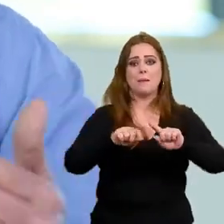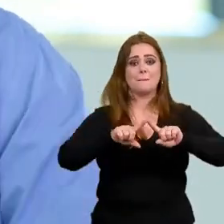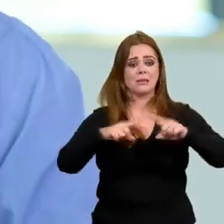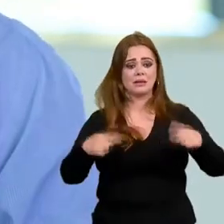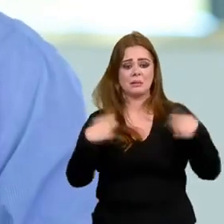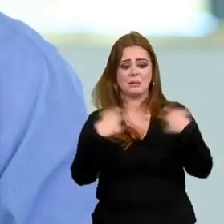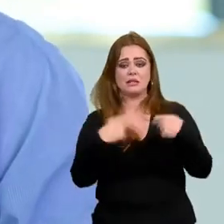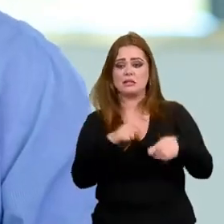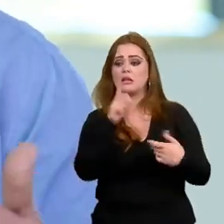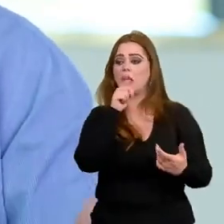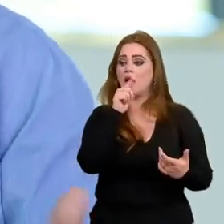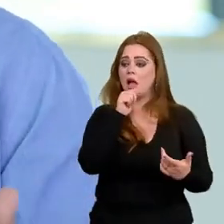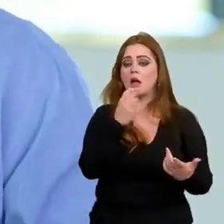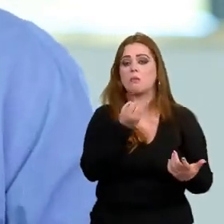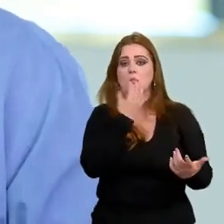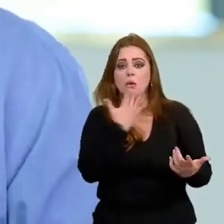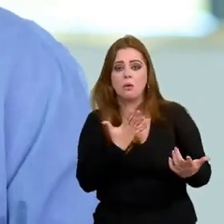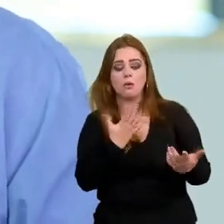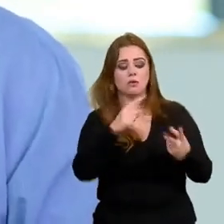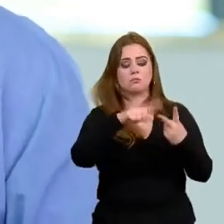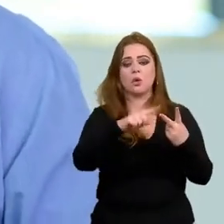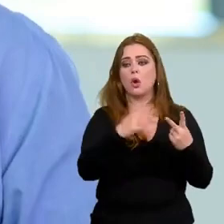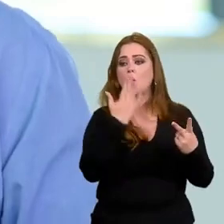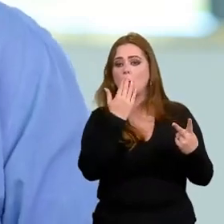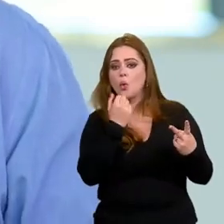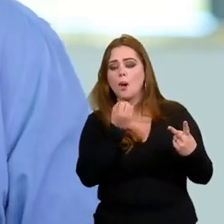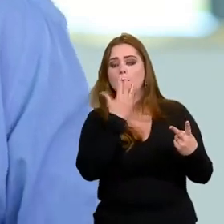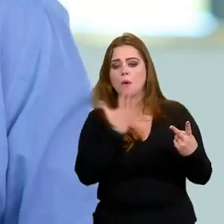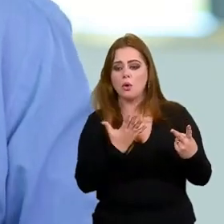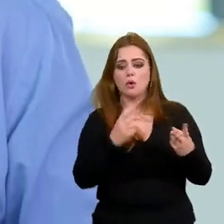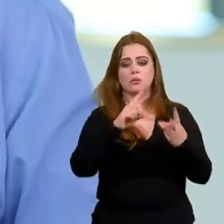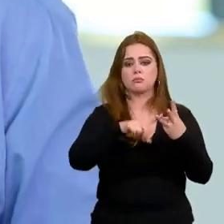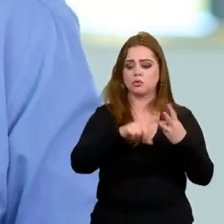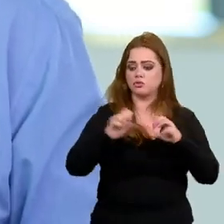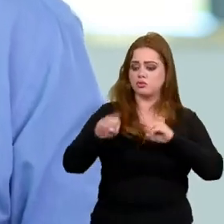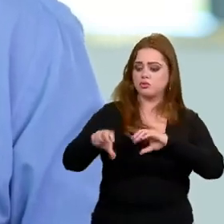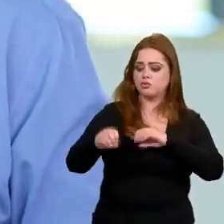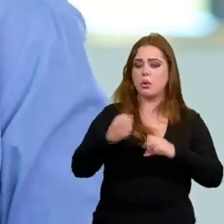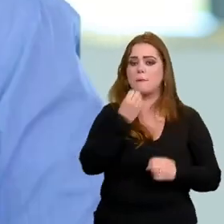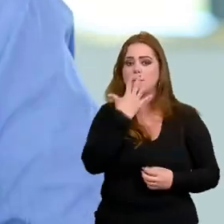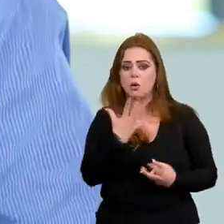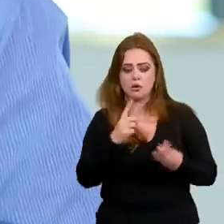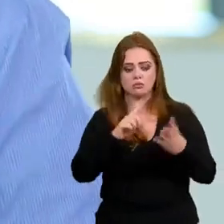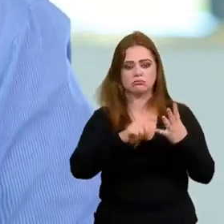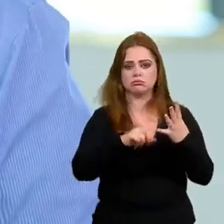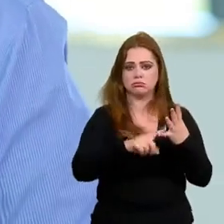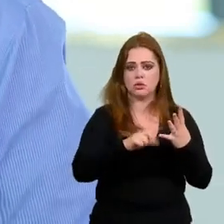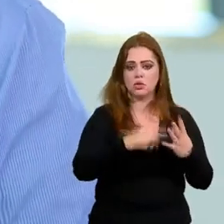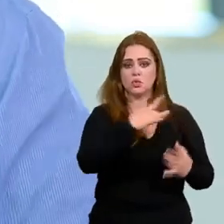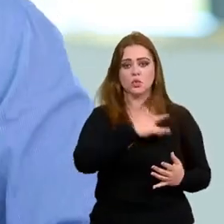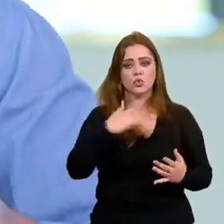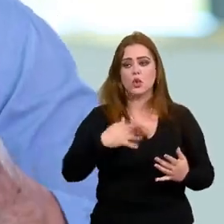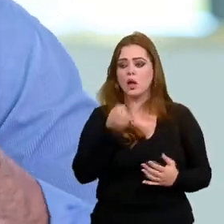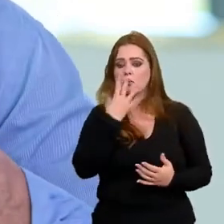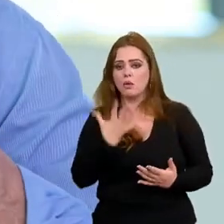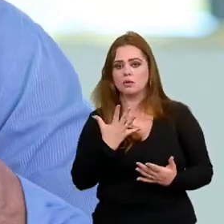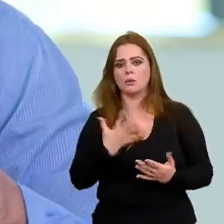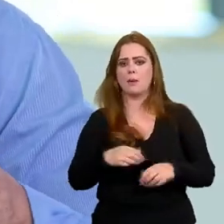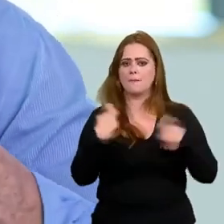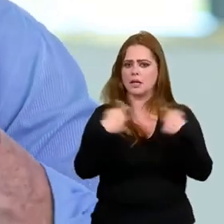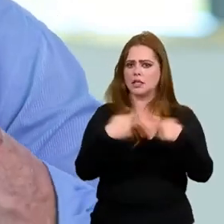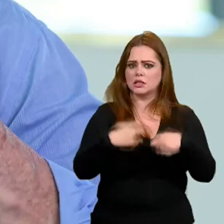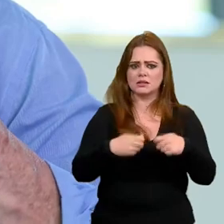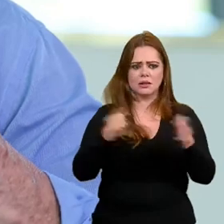cara tem que ter qualidade de educação, qualidade de saúde. Ah, bem, nós precisamos acabar com a desigualdade, e elas são muitas. Eu tinha falado